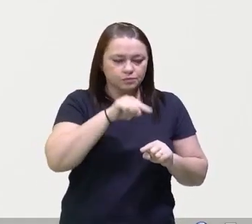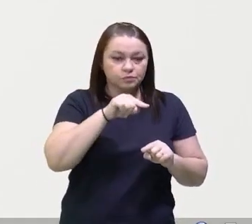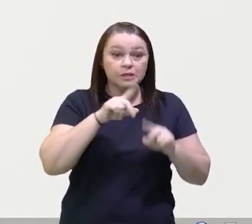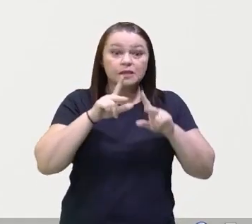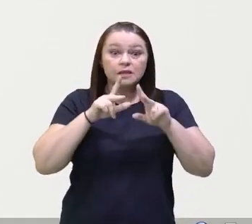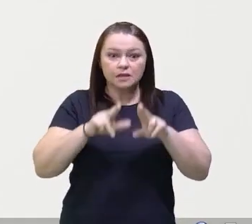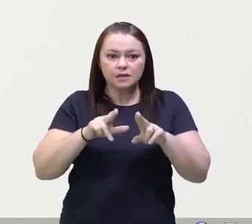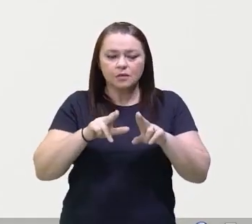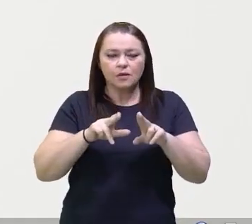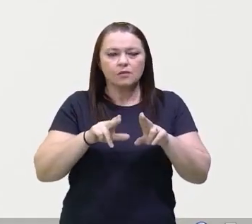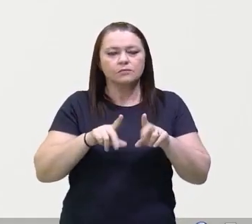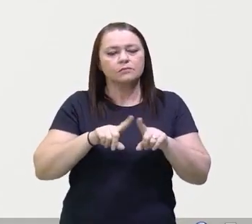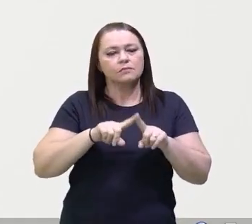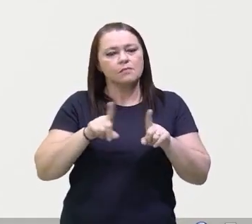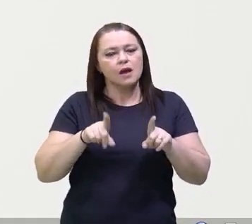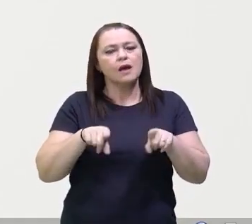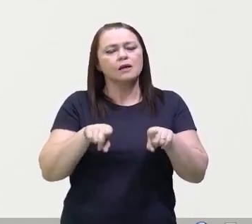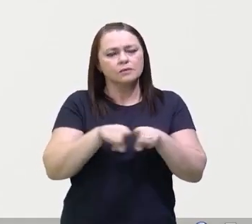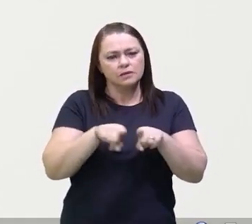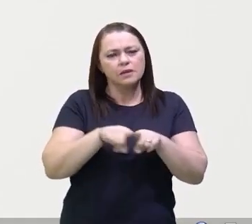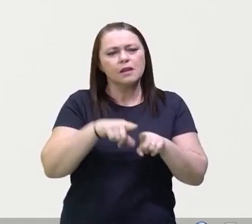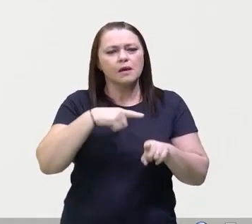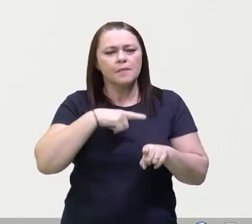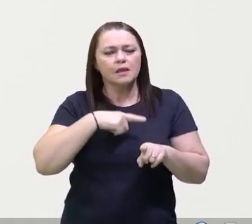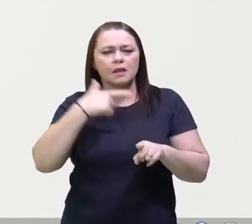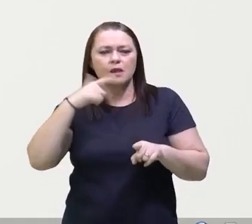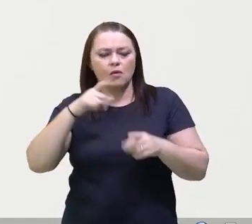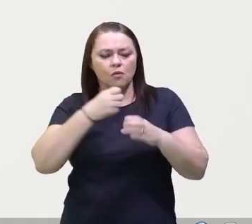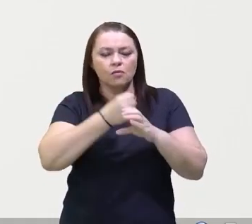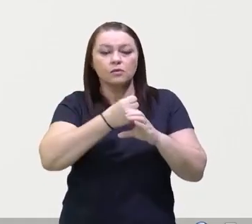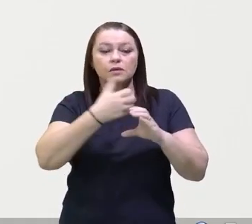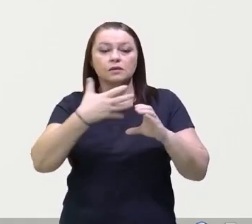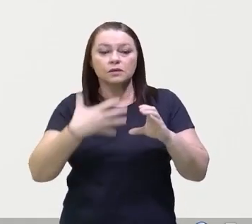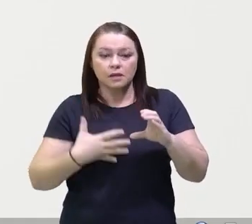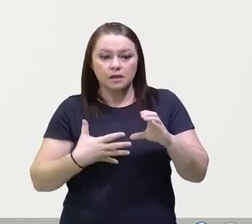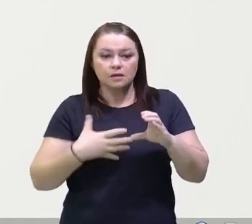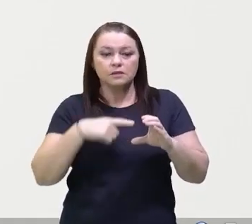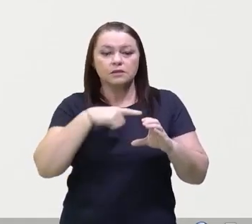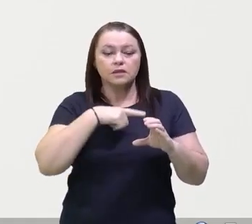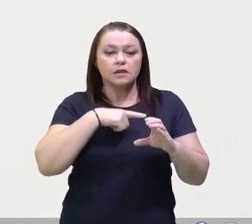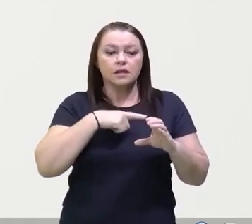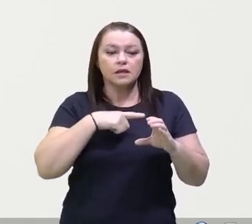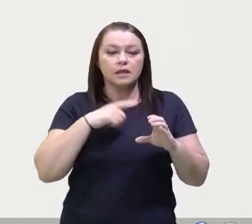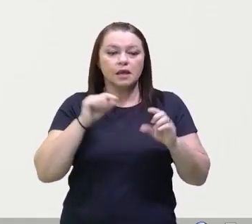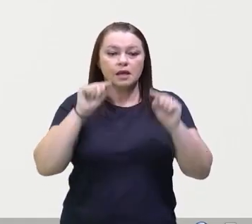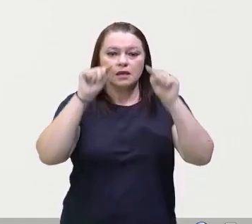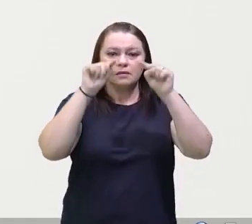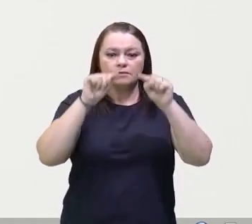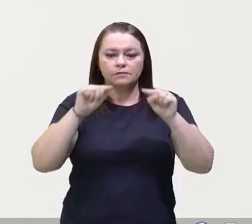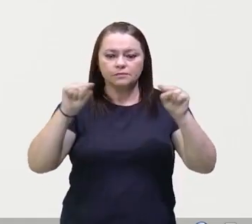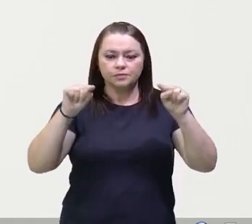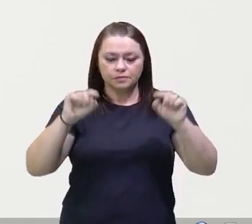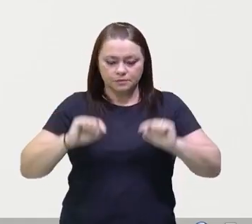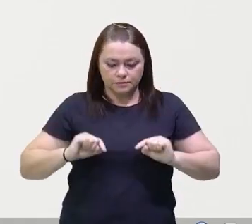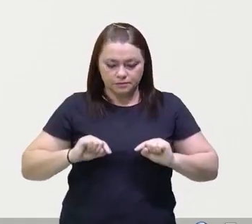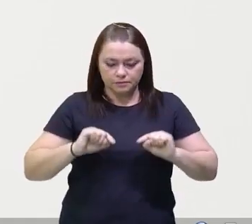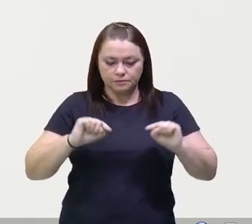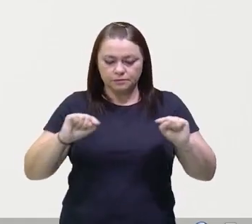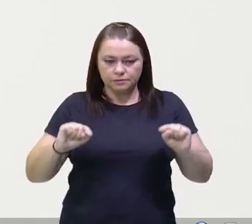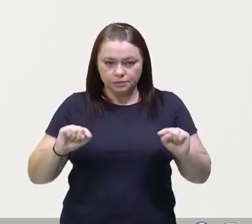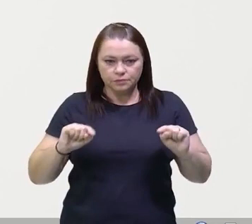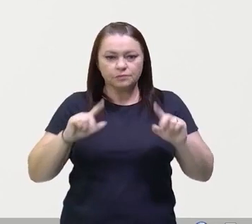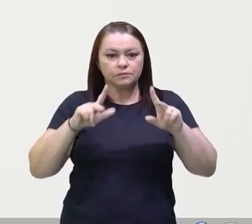disso, o quadrado possui outras características. Ele possui 4 ângulos de medidas iguais, tá certo? Então,